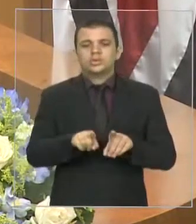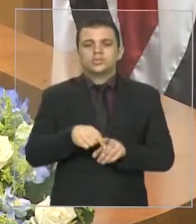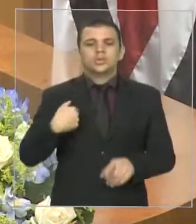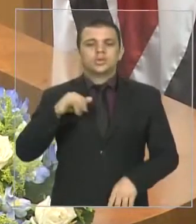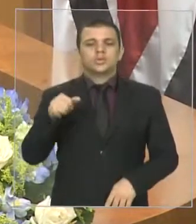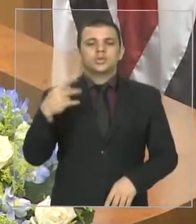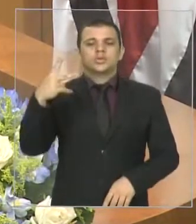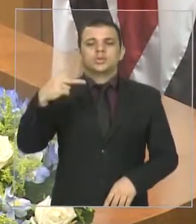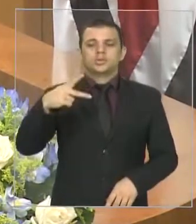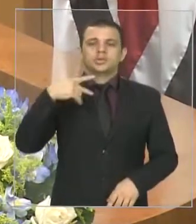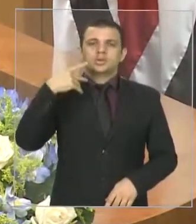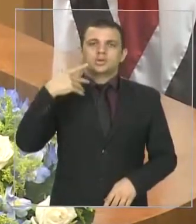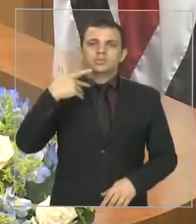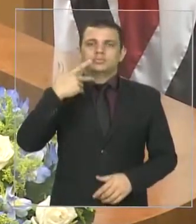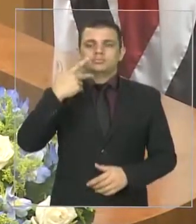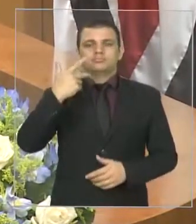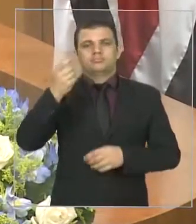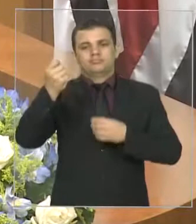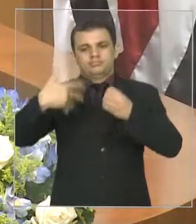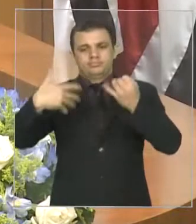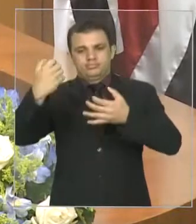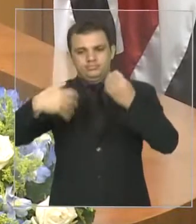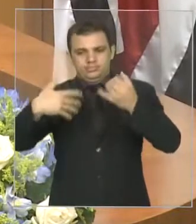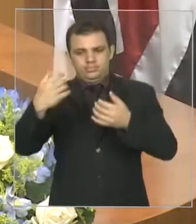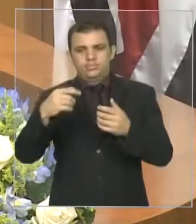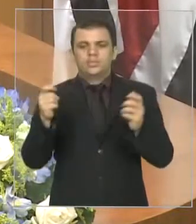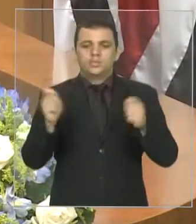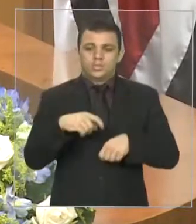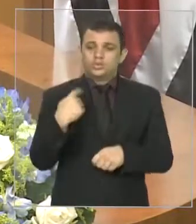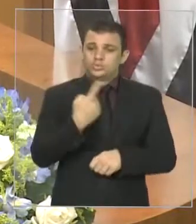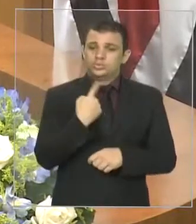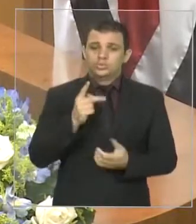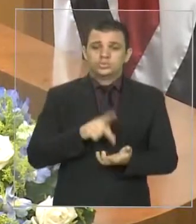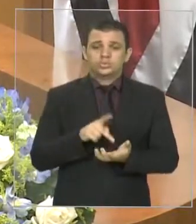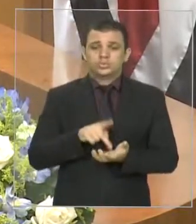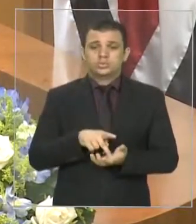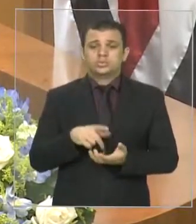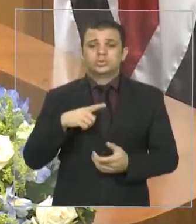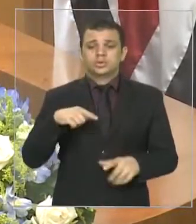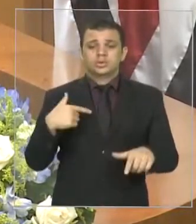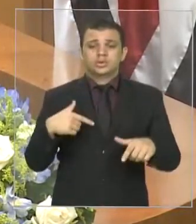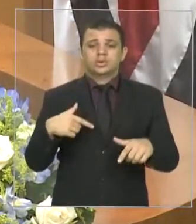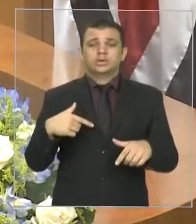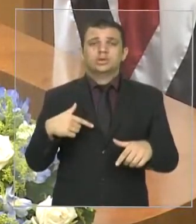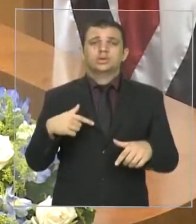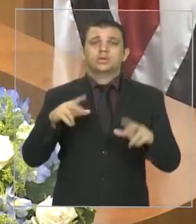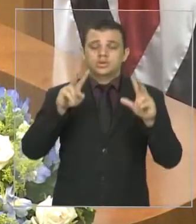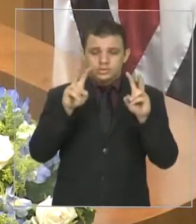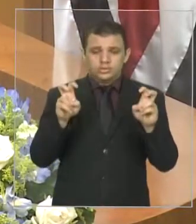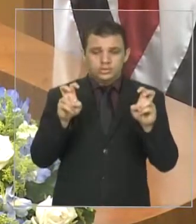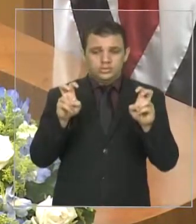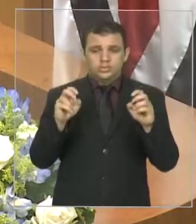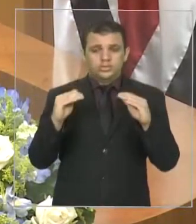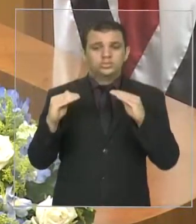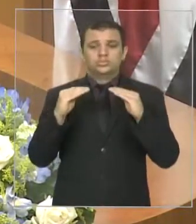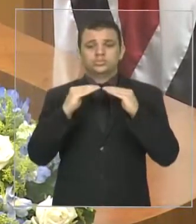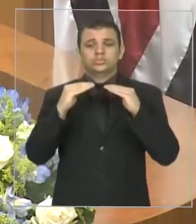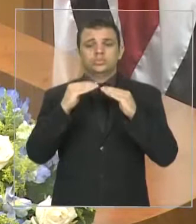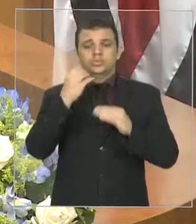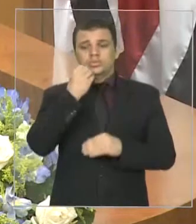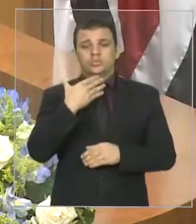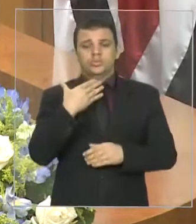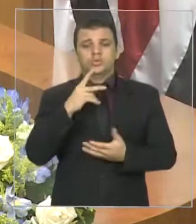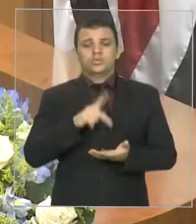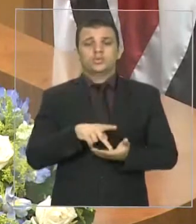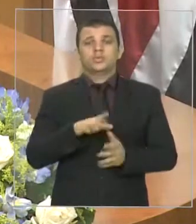do deputado Rogério Cafeteira, para que a gente realmente, deputado Rogério, trate esse assunto num bom nível. E aí, deputado Rogério, quero